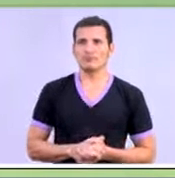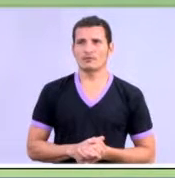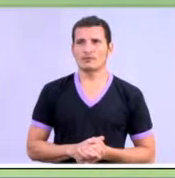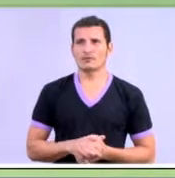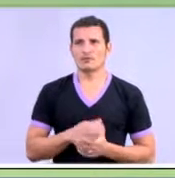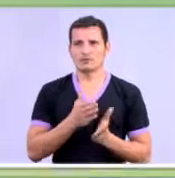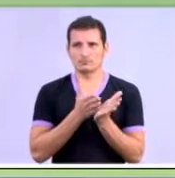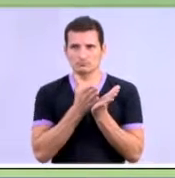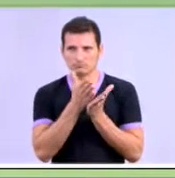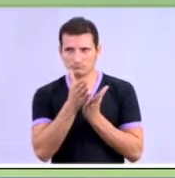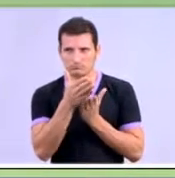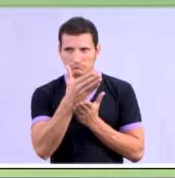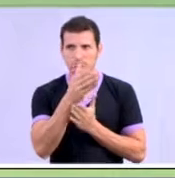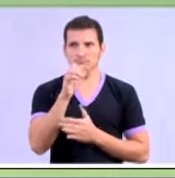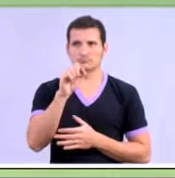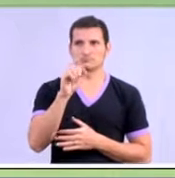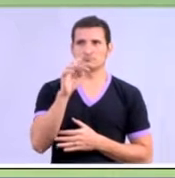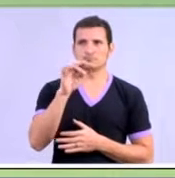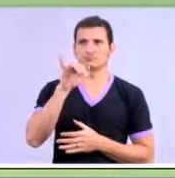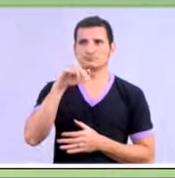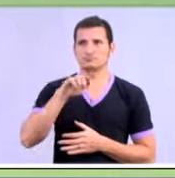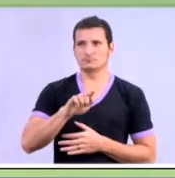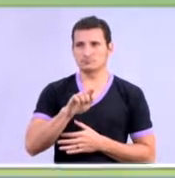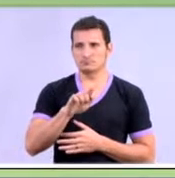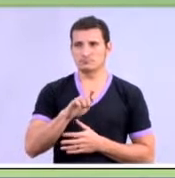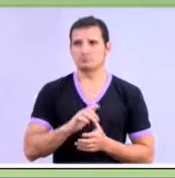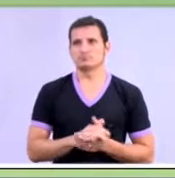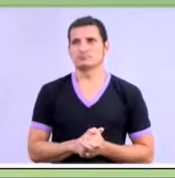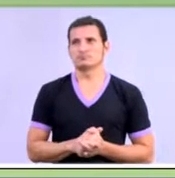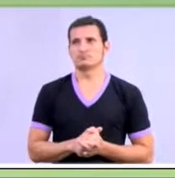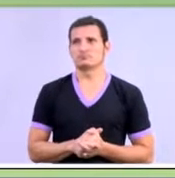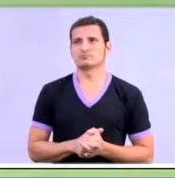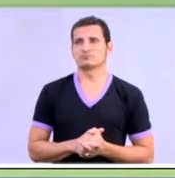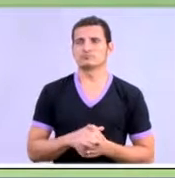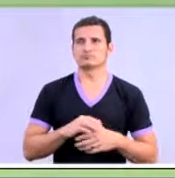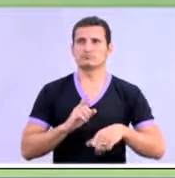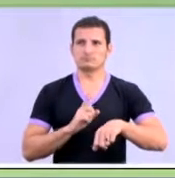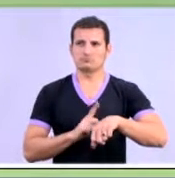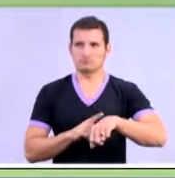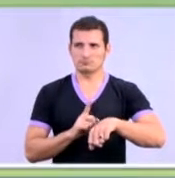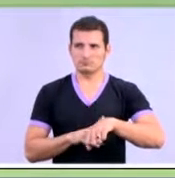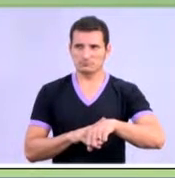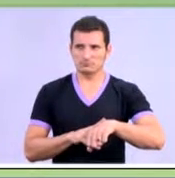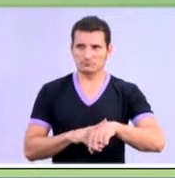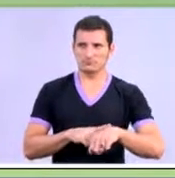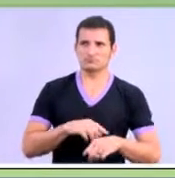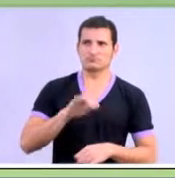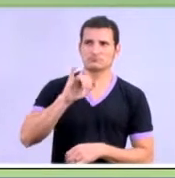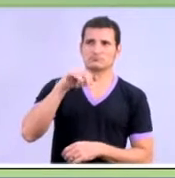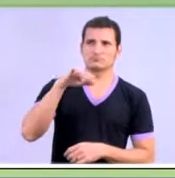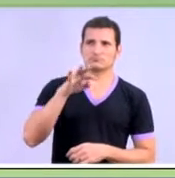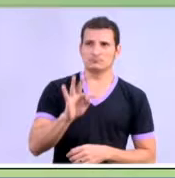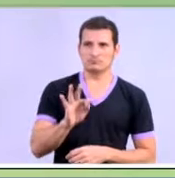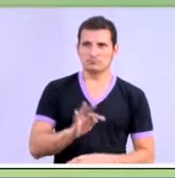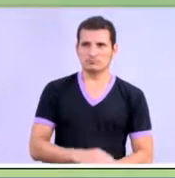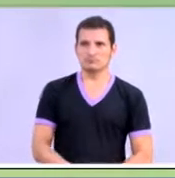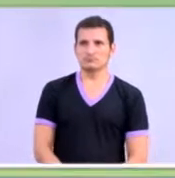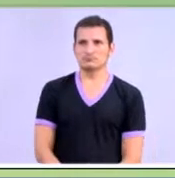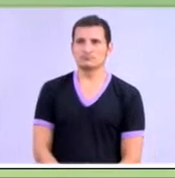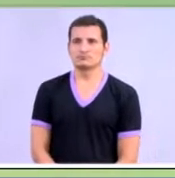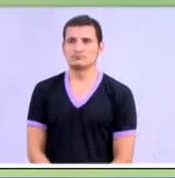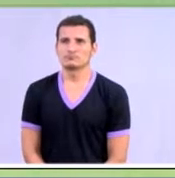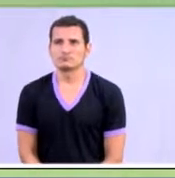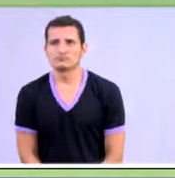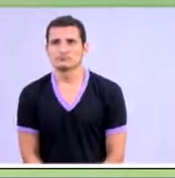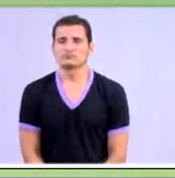parâmetro direção? String. Qual é o tipo de informação que é passado pelo parâmetro tempo? Inteiro. Vou iniciar